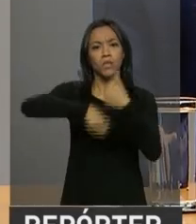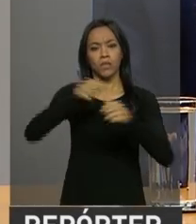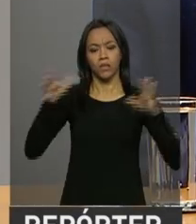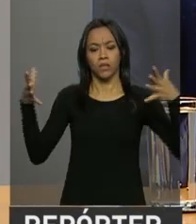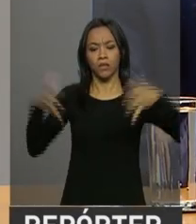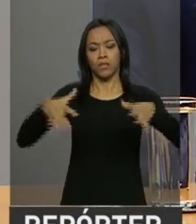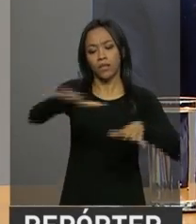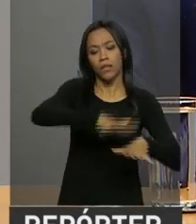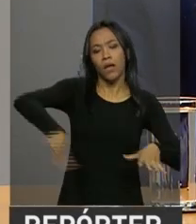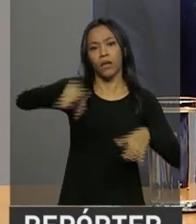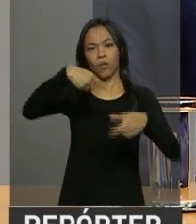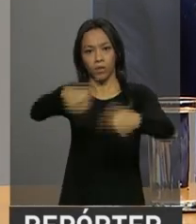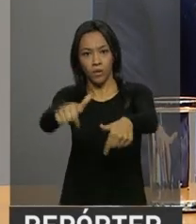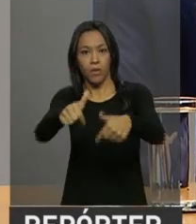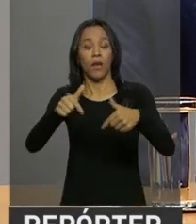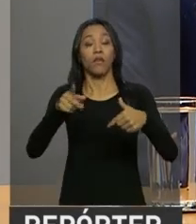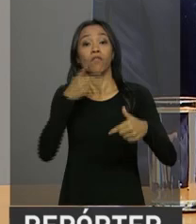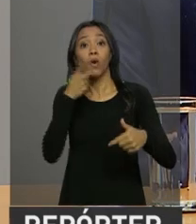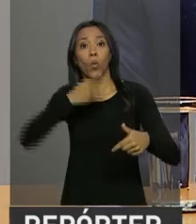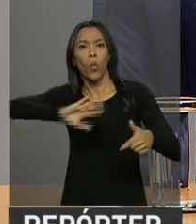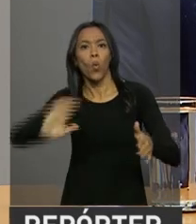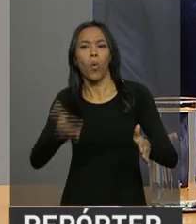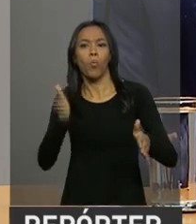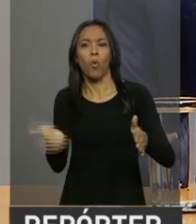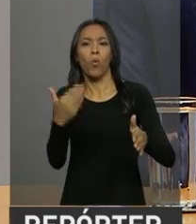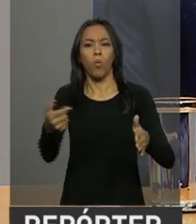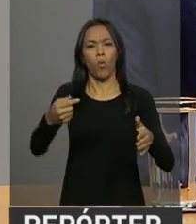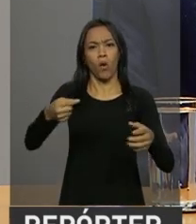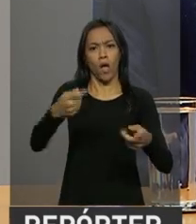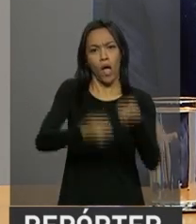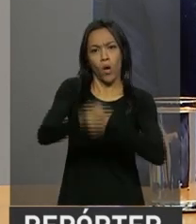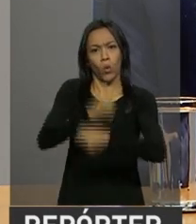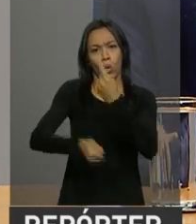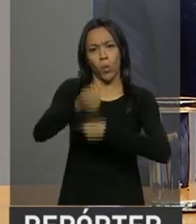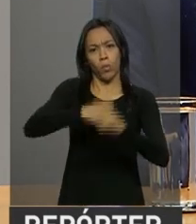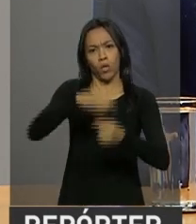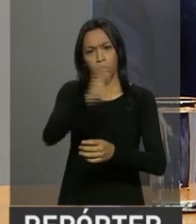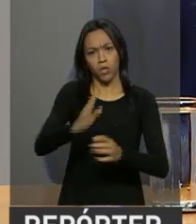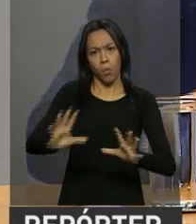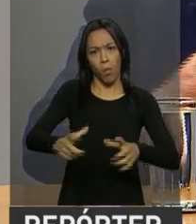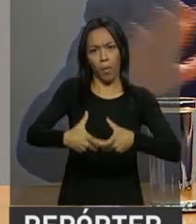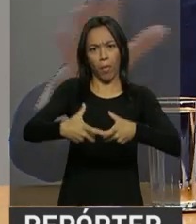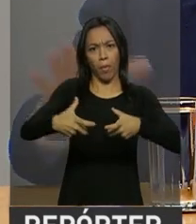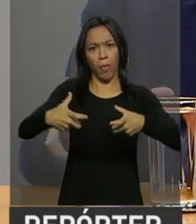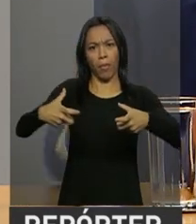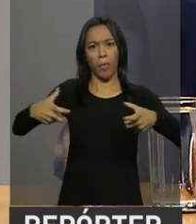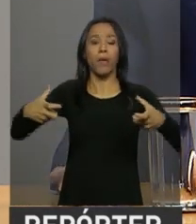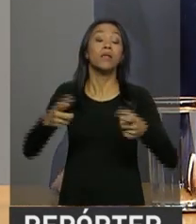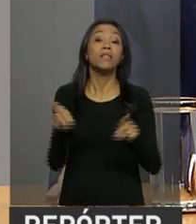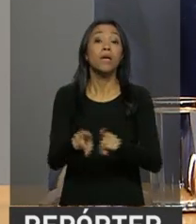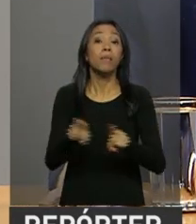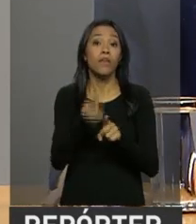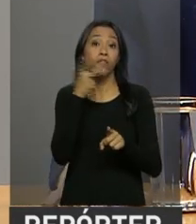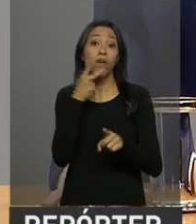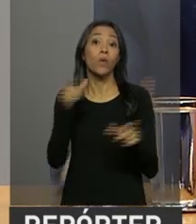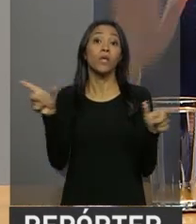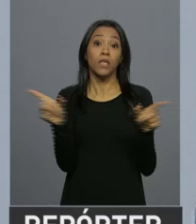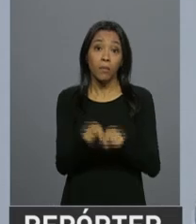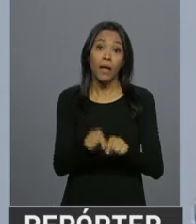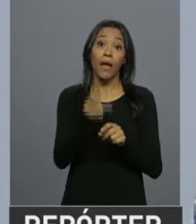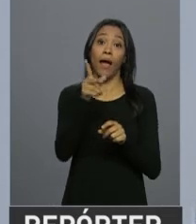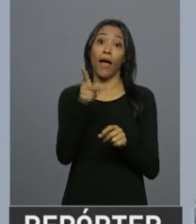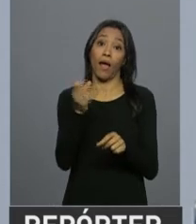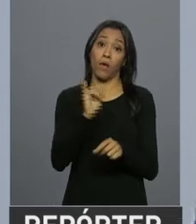destacando a necessidade de aumentar a produtividade da economia brasileira e defendeu a importância de a Previdência ser autosustentável